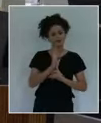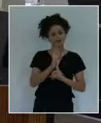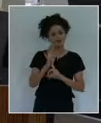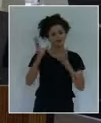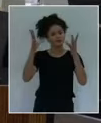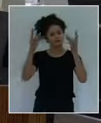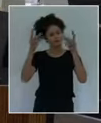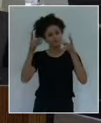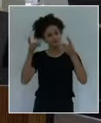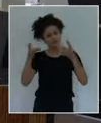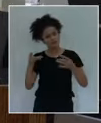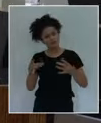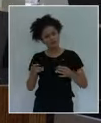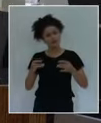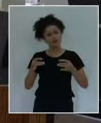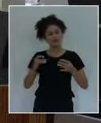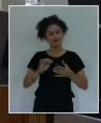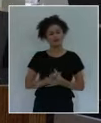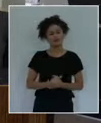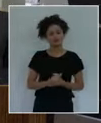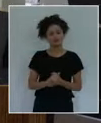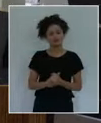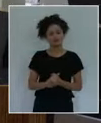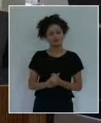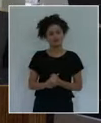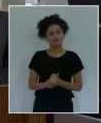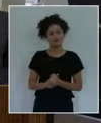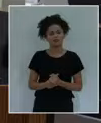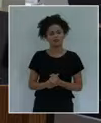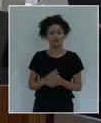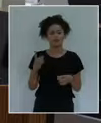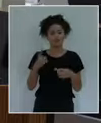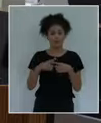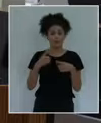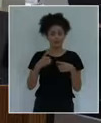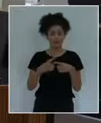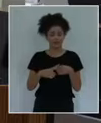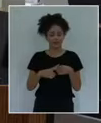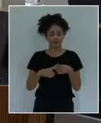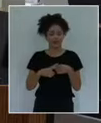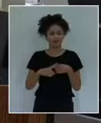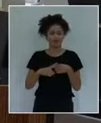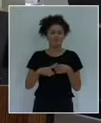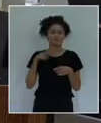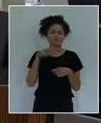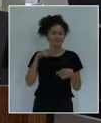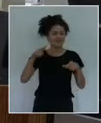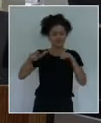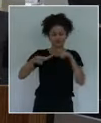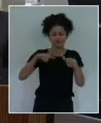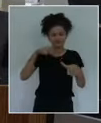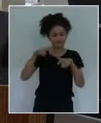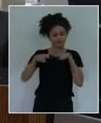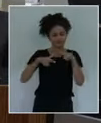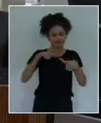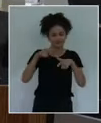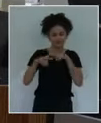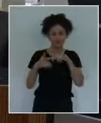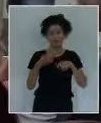detalhes, algumas coisas na teórica, porque a prática vocês fizeram muito bem. E